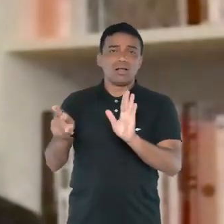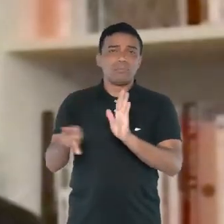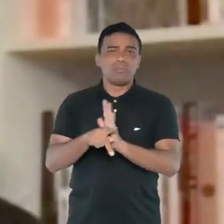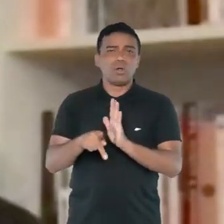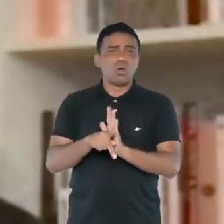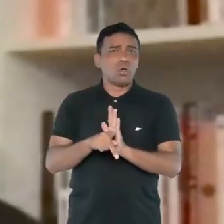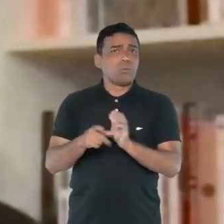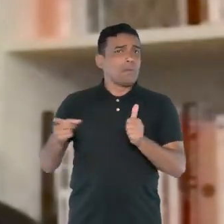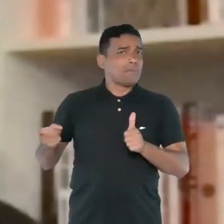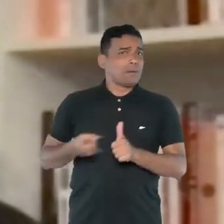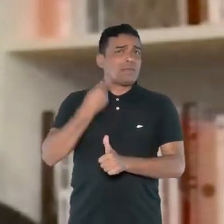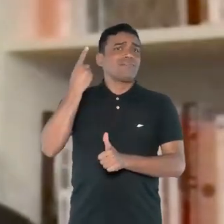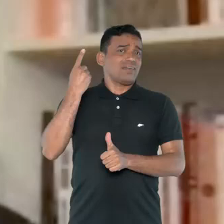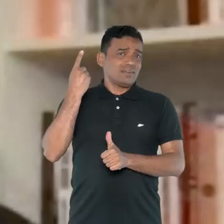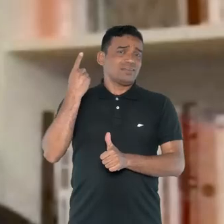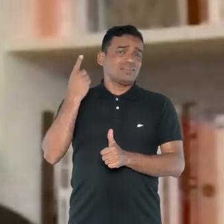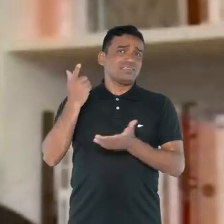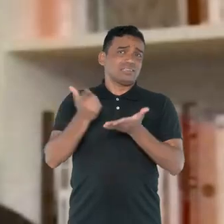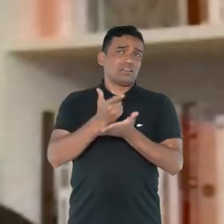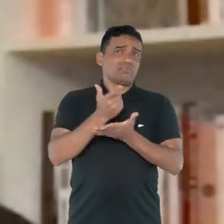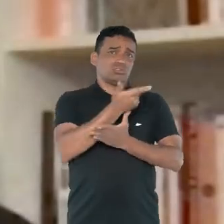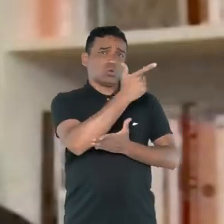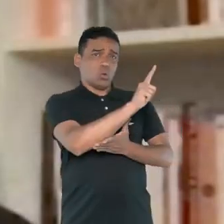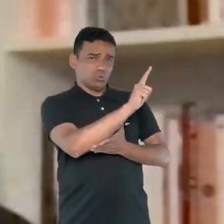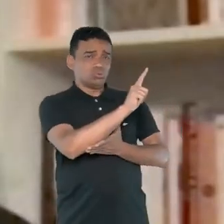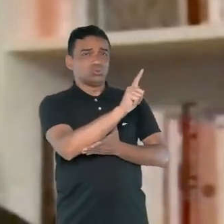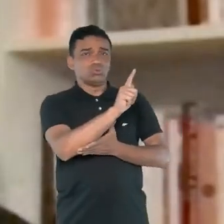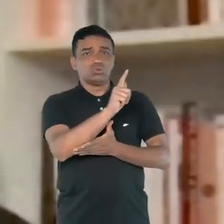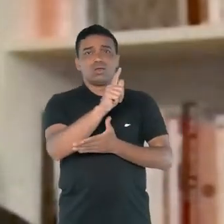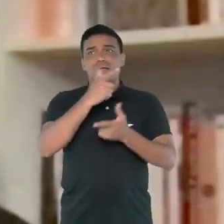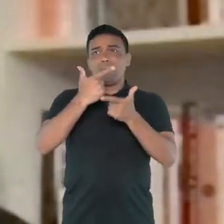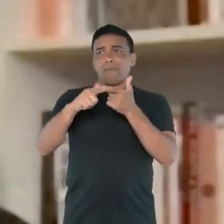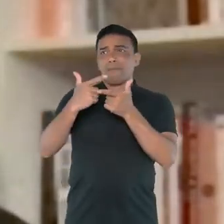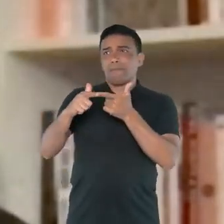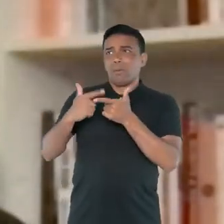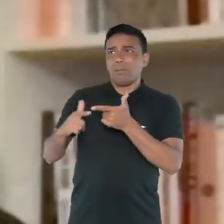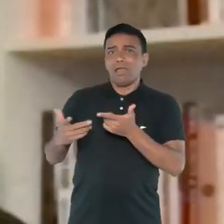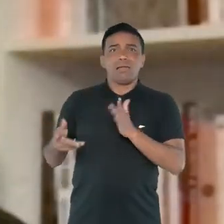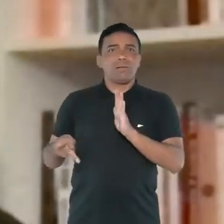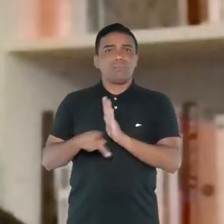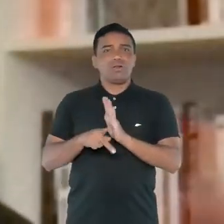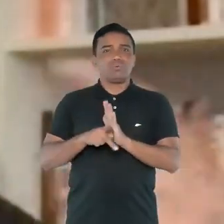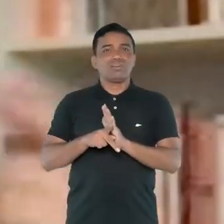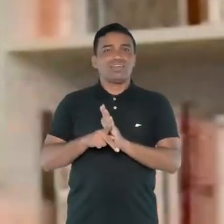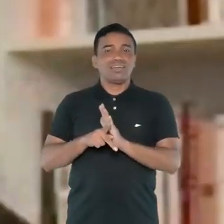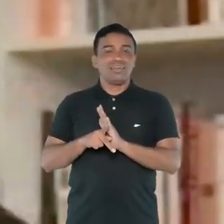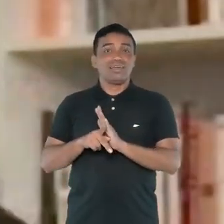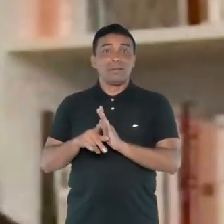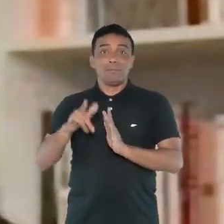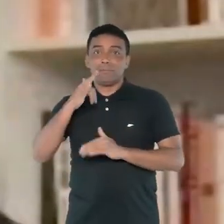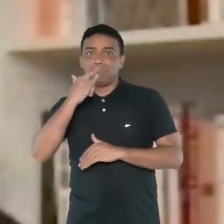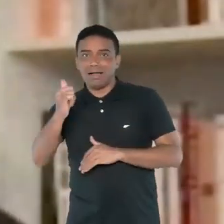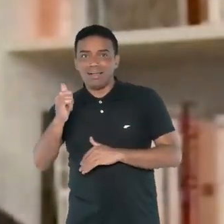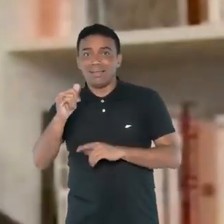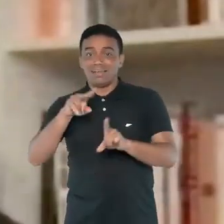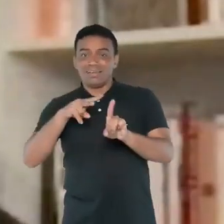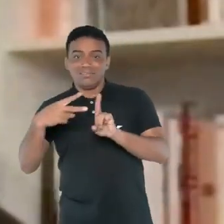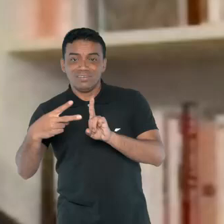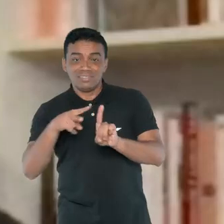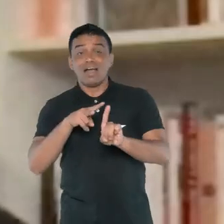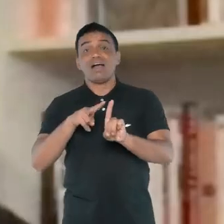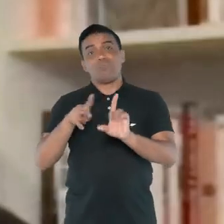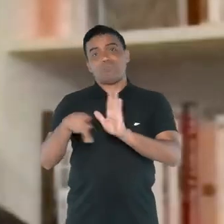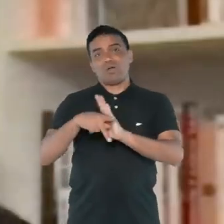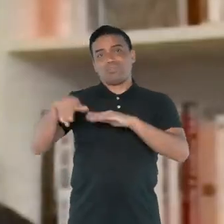que coloca pela primeira vez nos livros que eu escrevi, a questão da paternidade a partir da perspectiva do